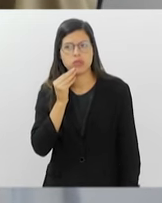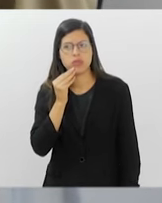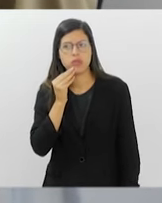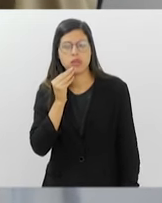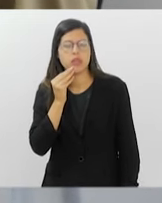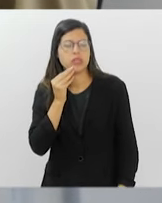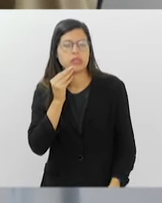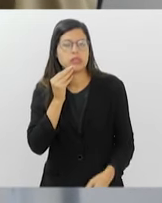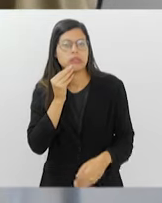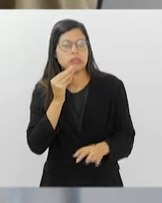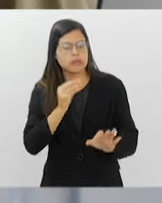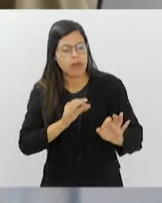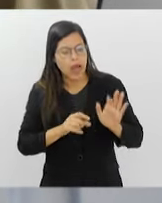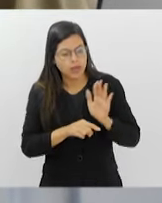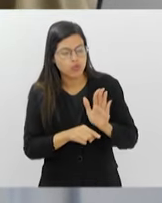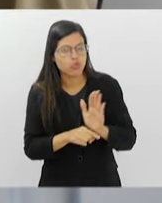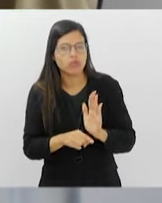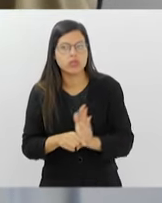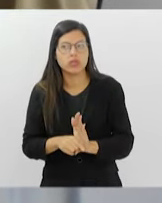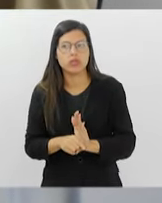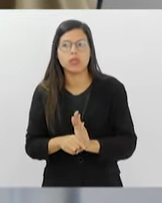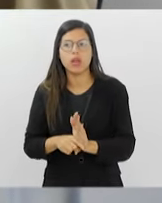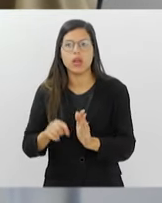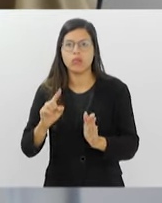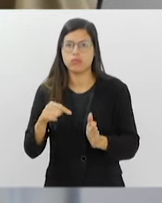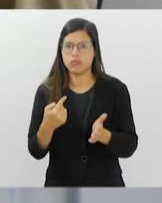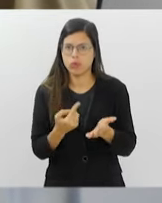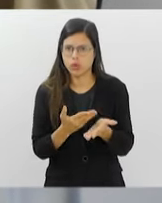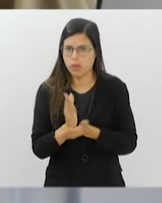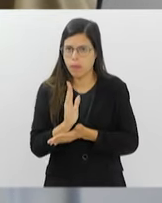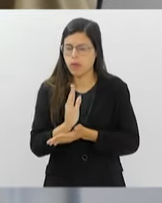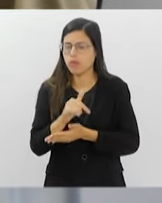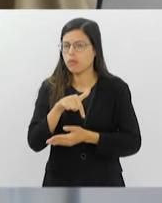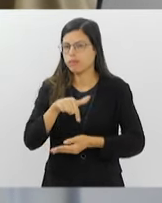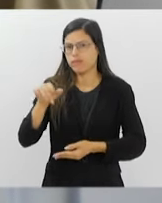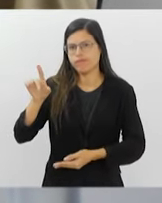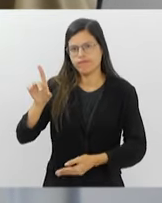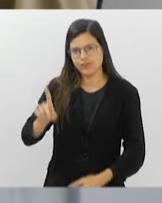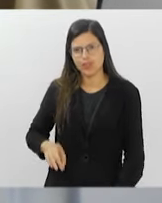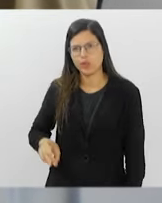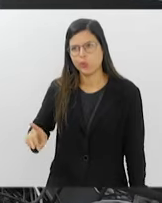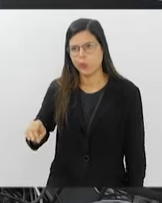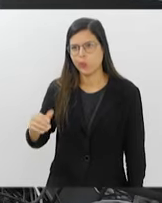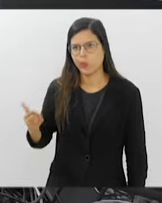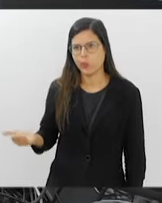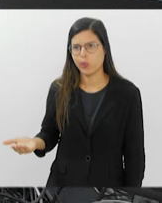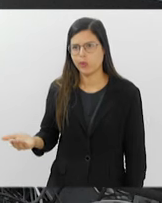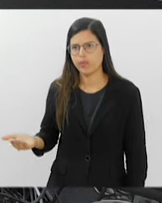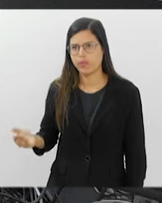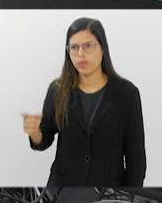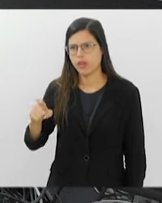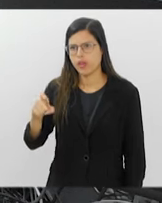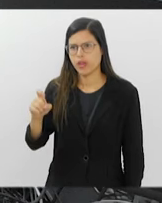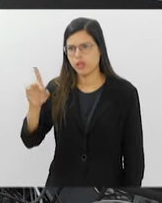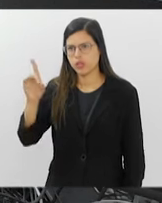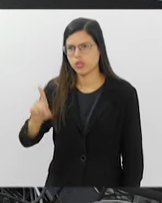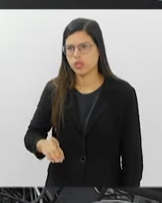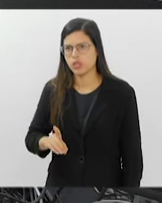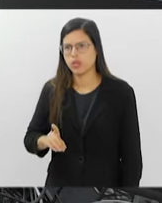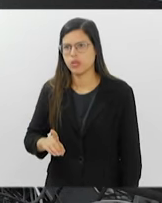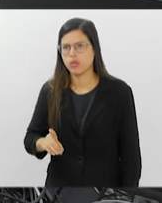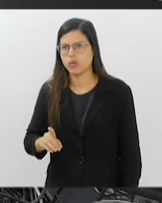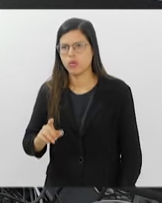maneiras chegamos a aprovar aqui tá aqui o diretor o o meu ex meu ex-diretor que foi foi